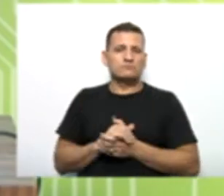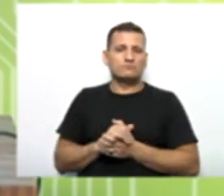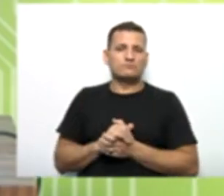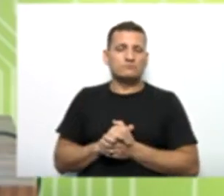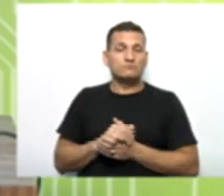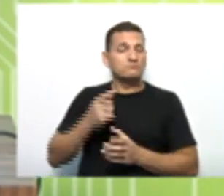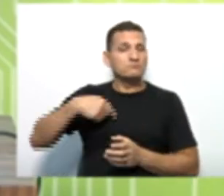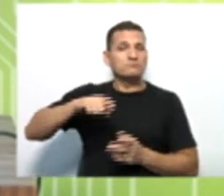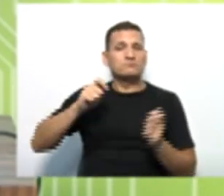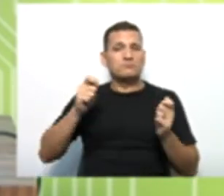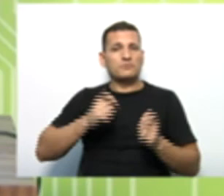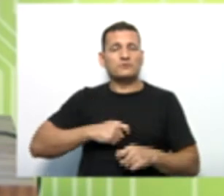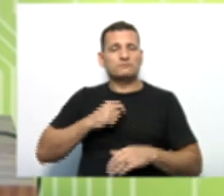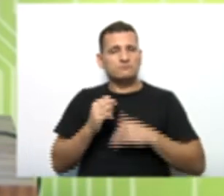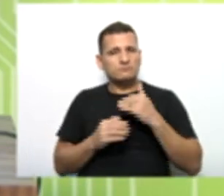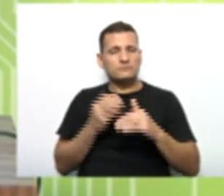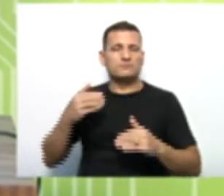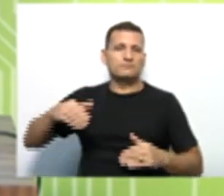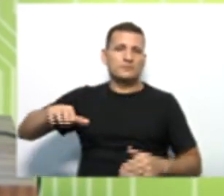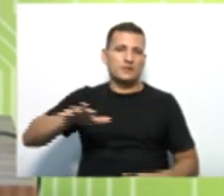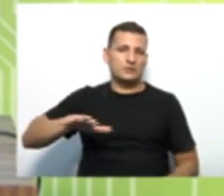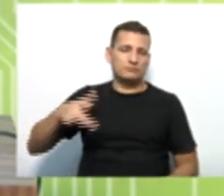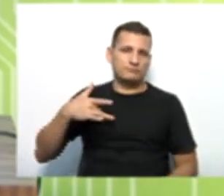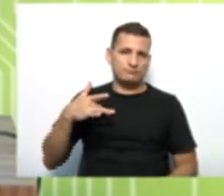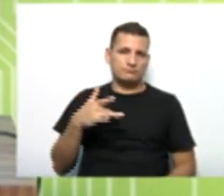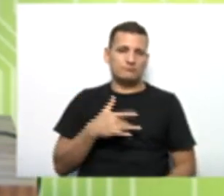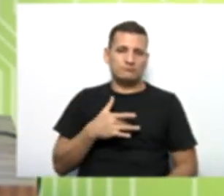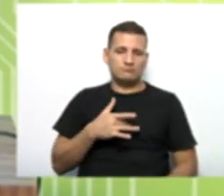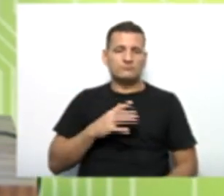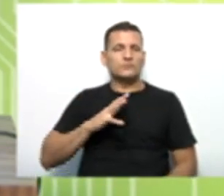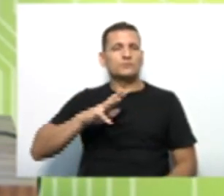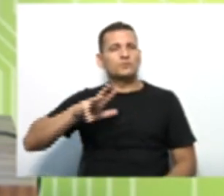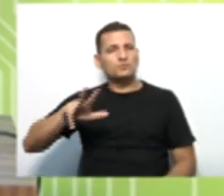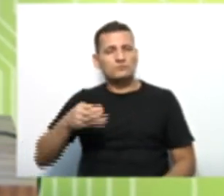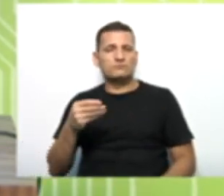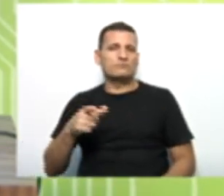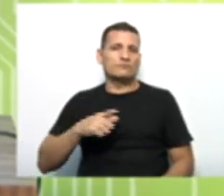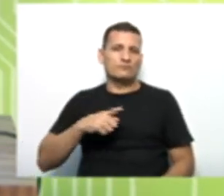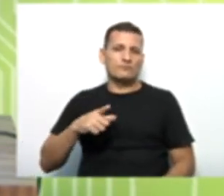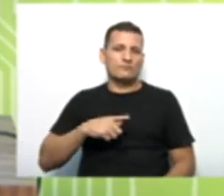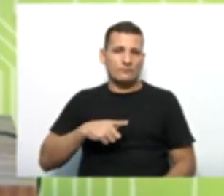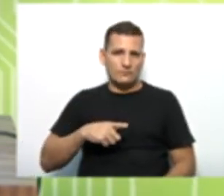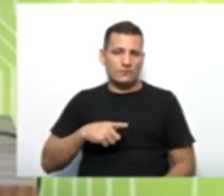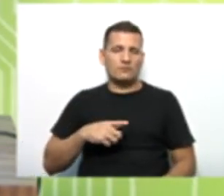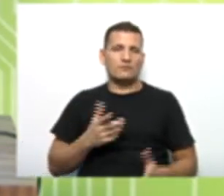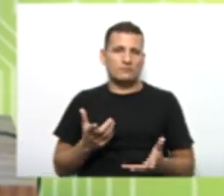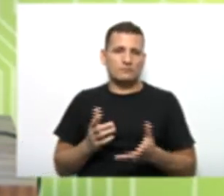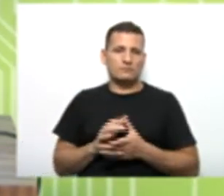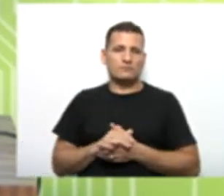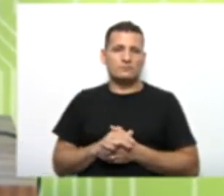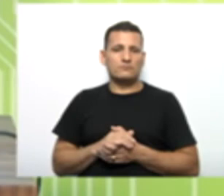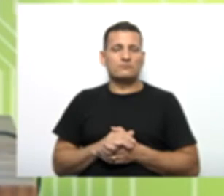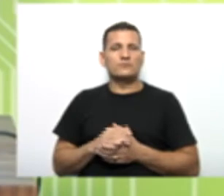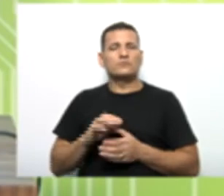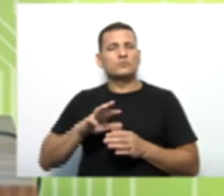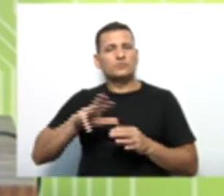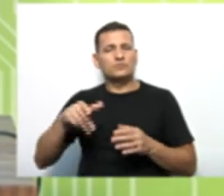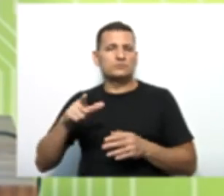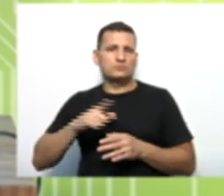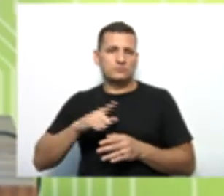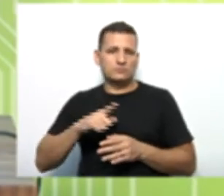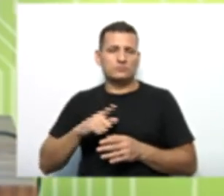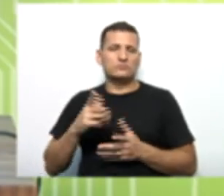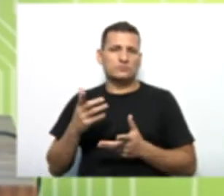que a gente possa desenvolver um ambiente saudável. Tudo isso afeta diretamente a organização e o